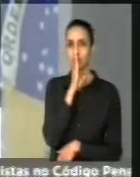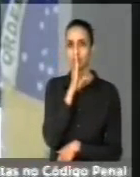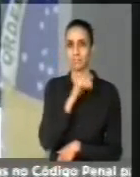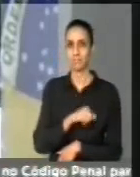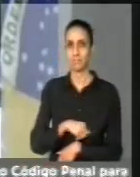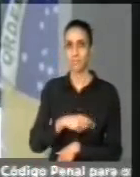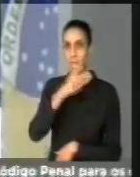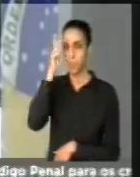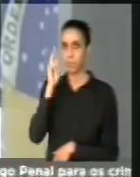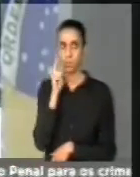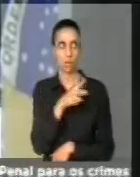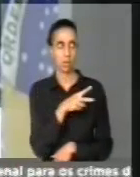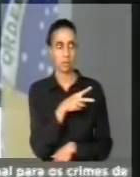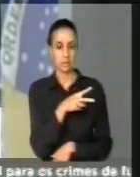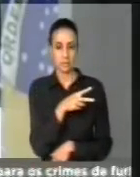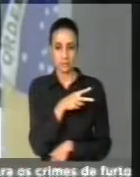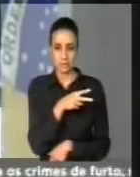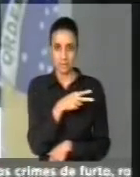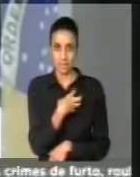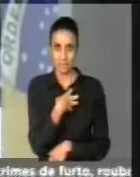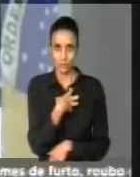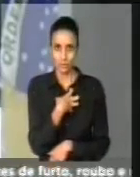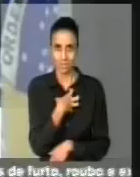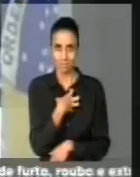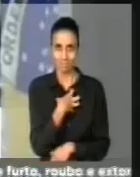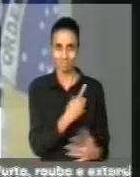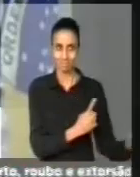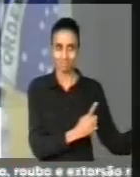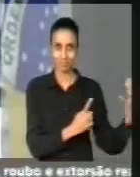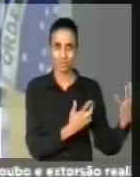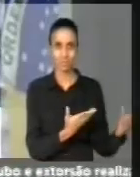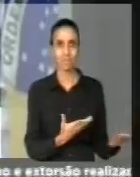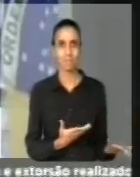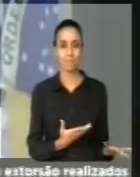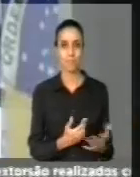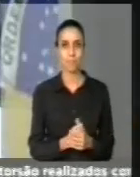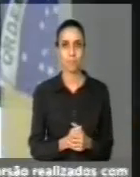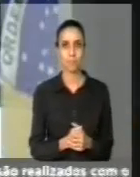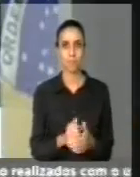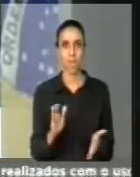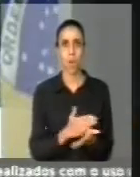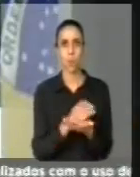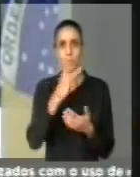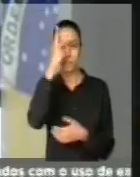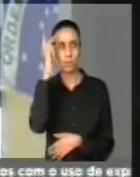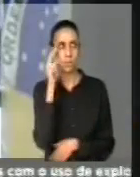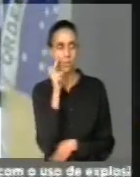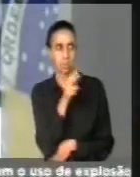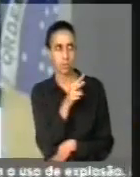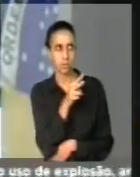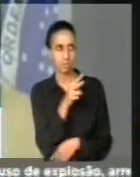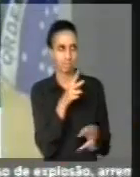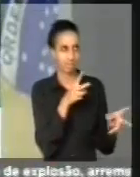pedrada. Havia logo aqueles que queriam interpretá-lo,